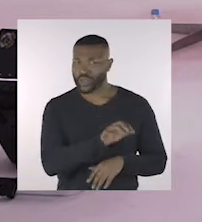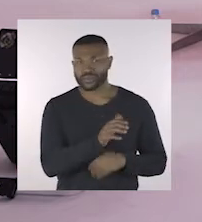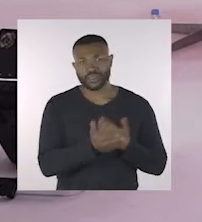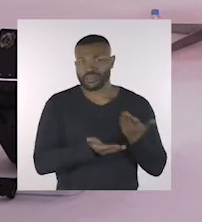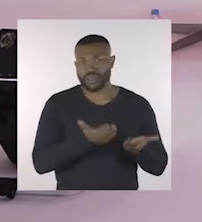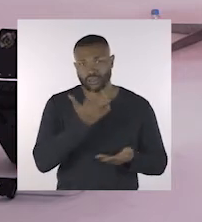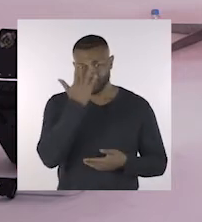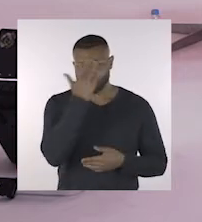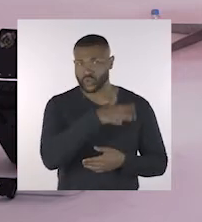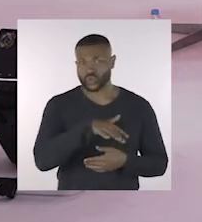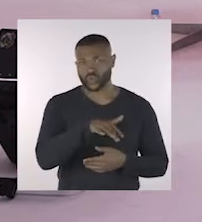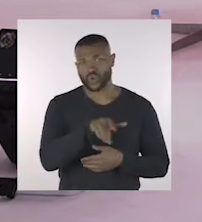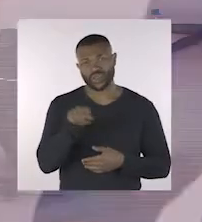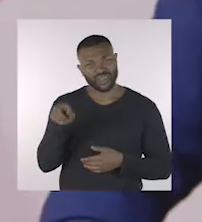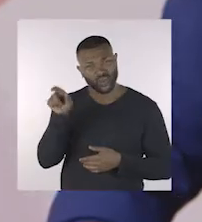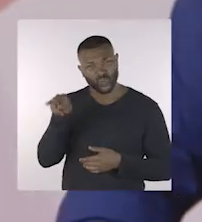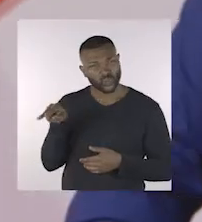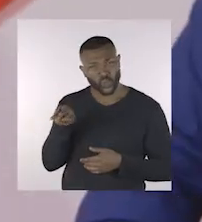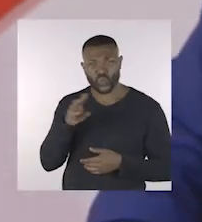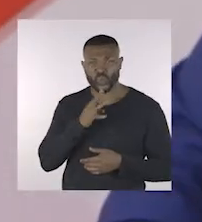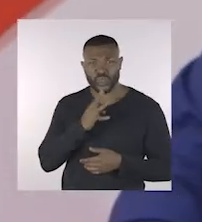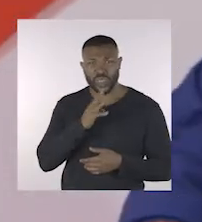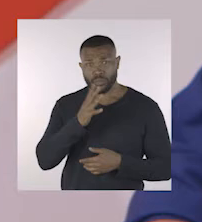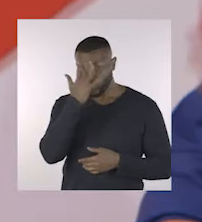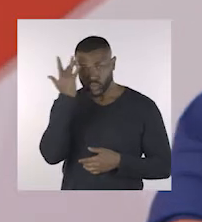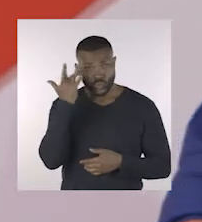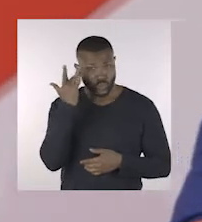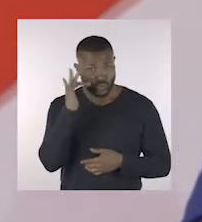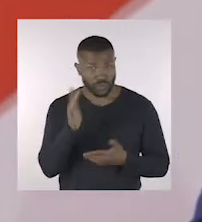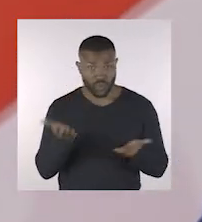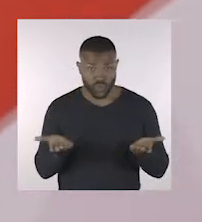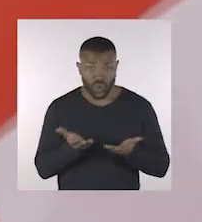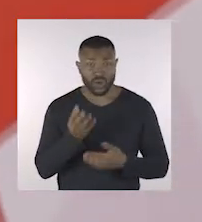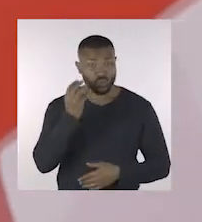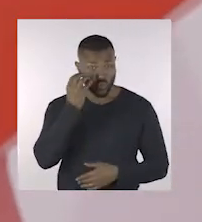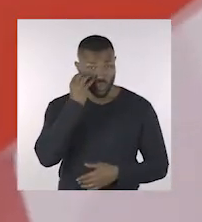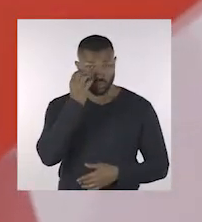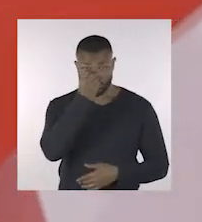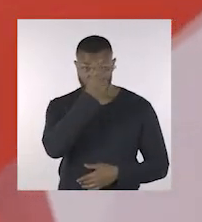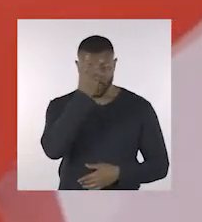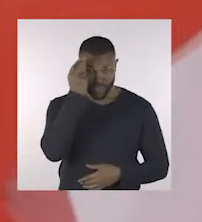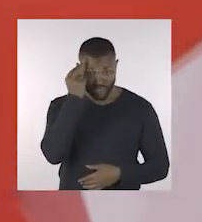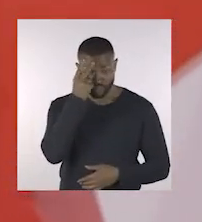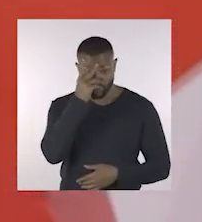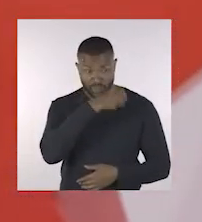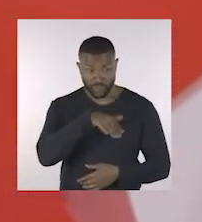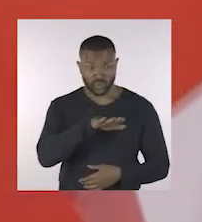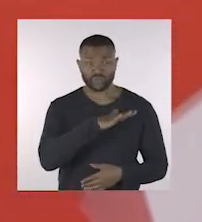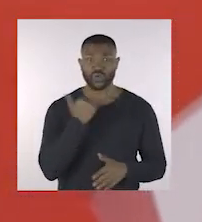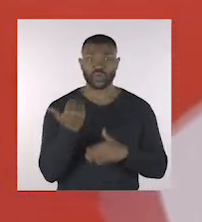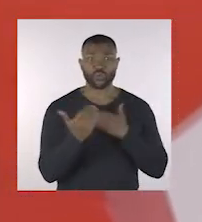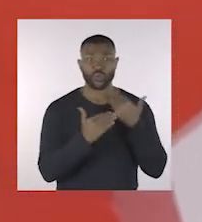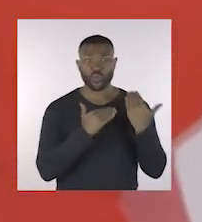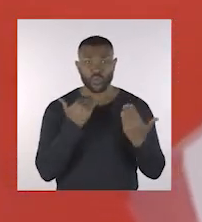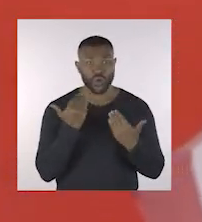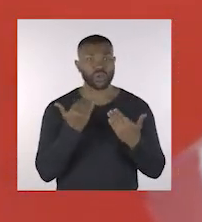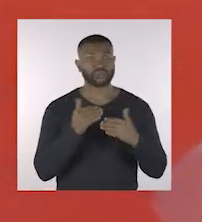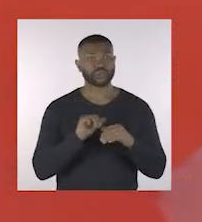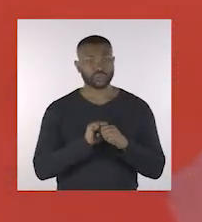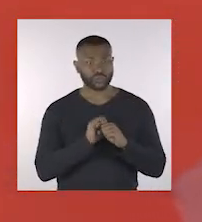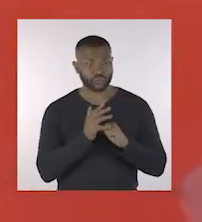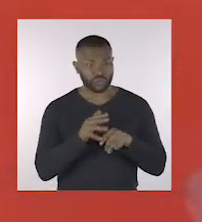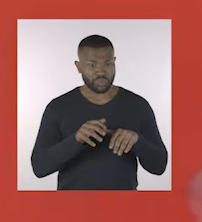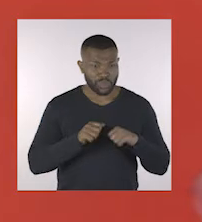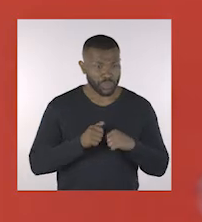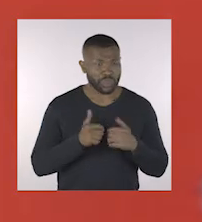que trata as pessoas né eles não sabem cuidar de gente mesmo agora o Bruno Esse é o o prefeito as pessoas estão morrendo